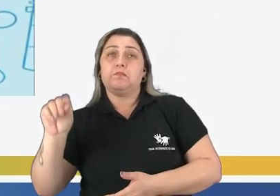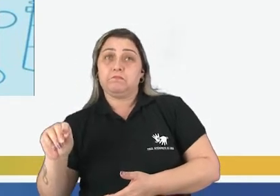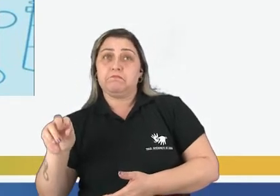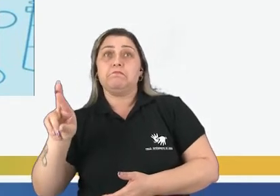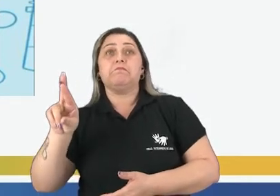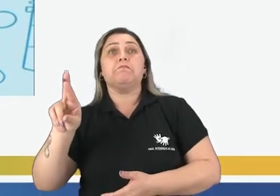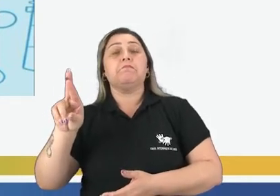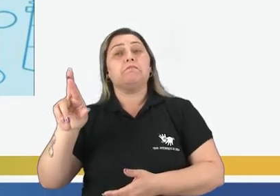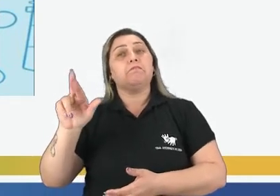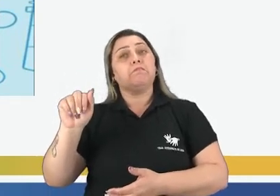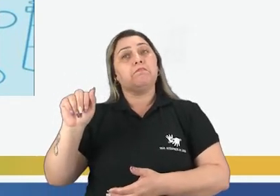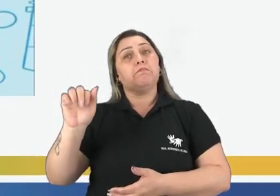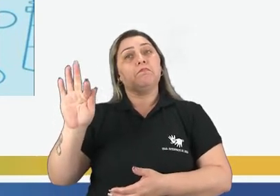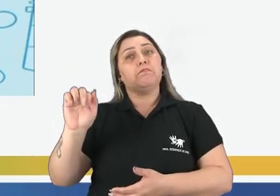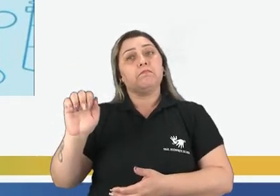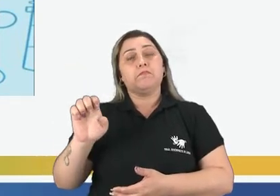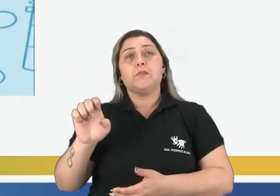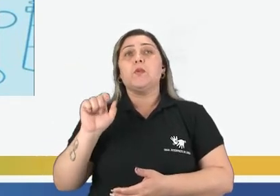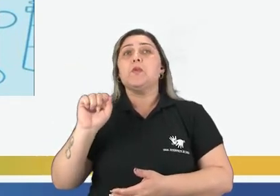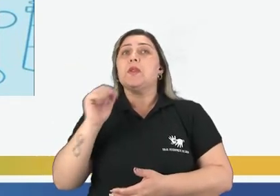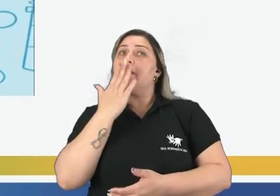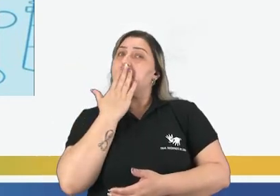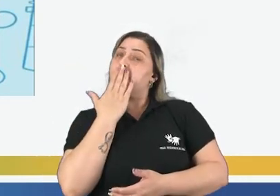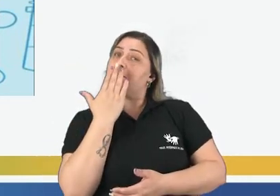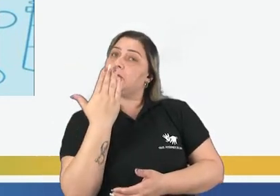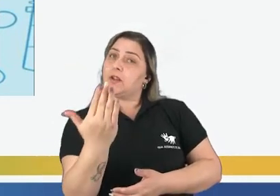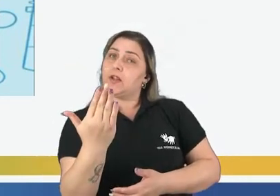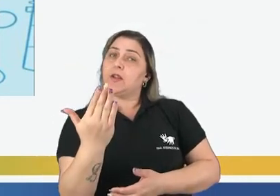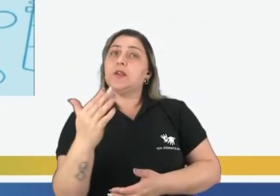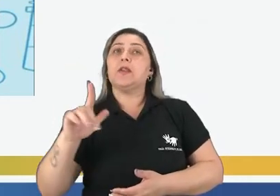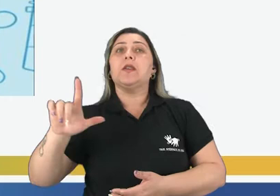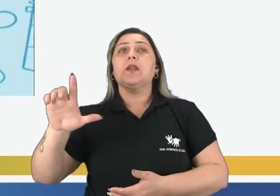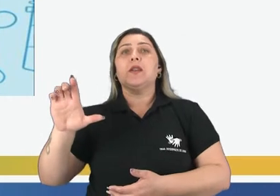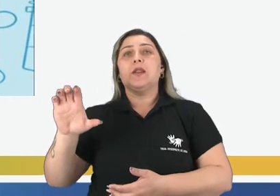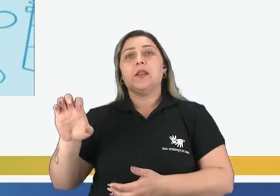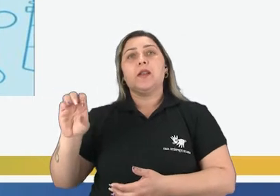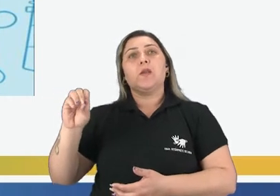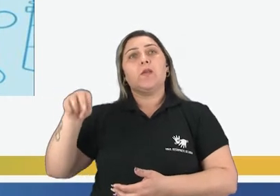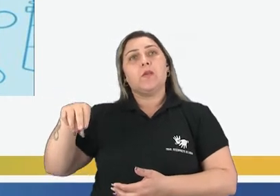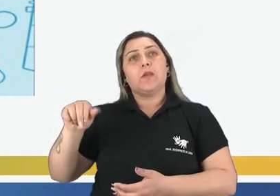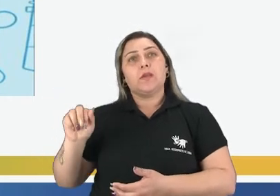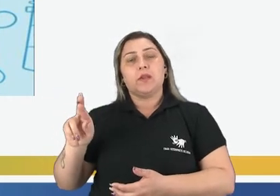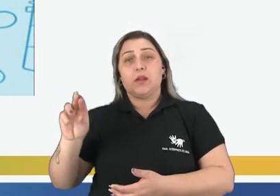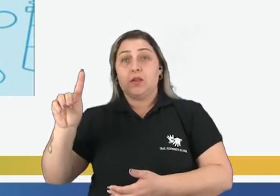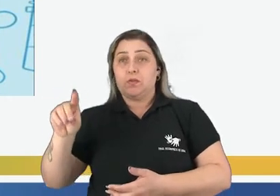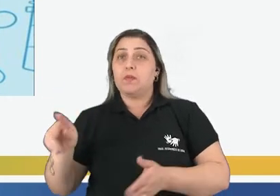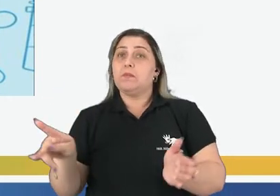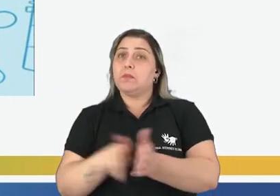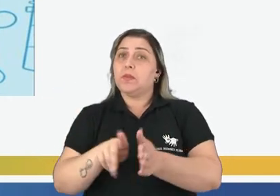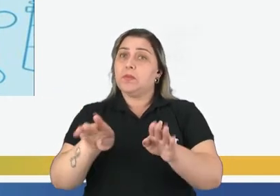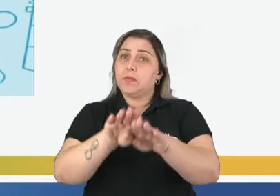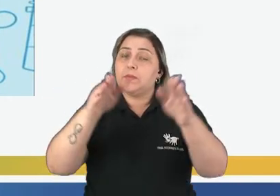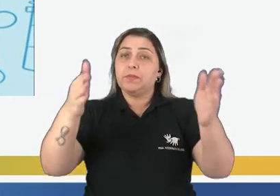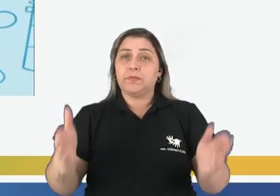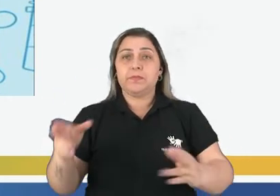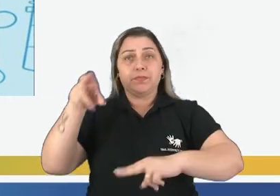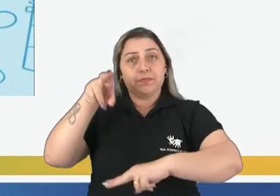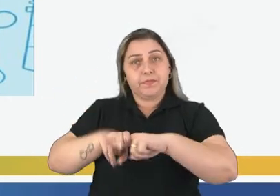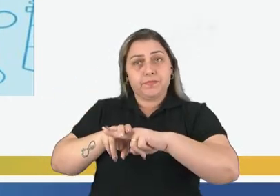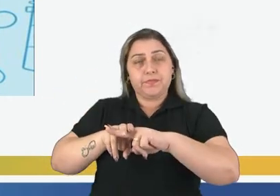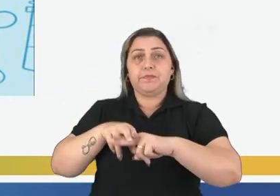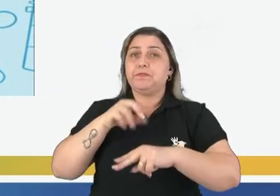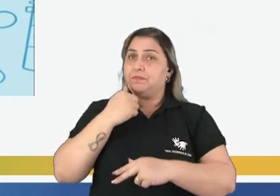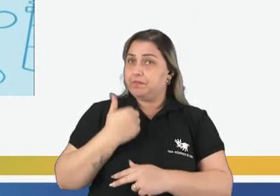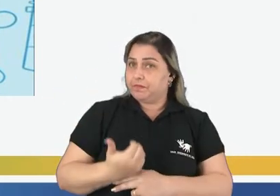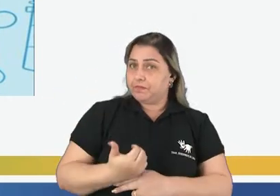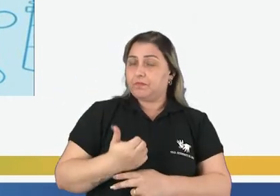Rafael. E o que tem na frente de Leonardo? Temos a sua mesa, a sua carteira,